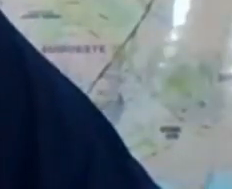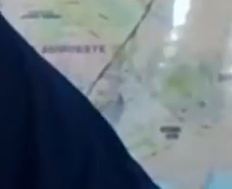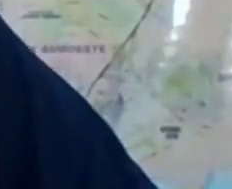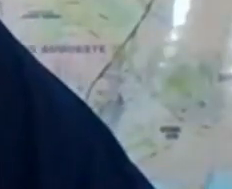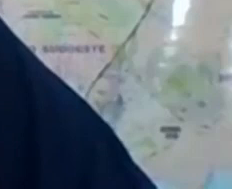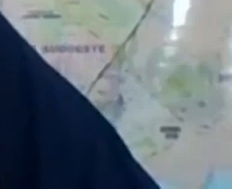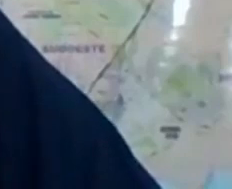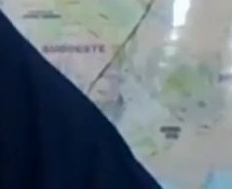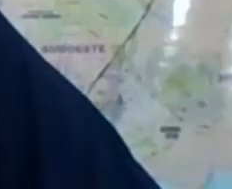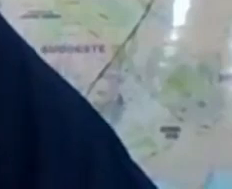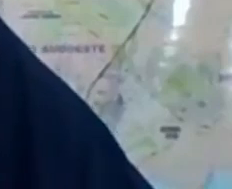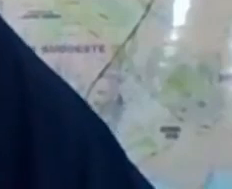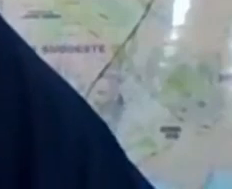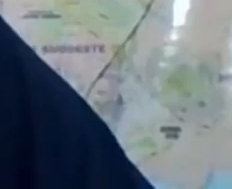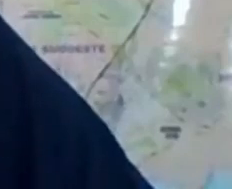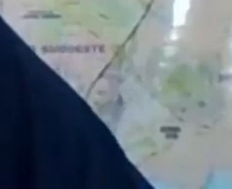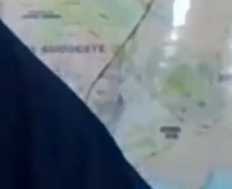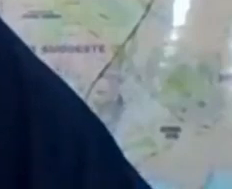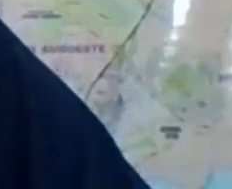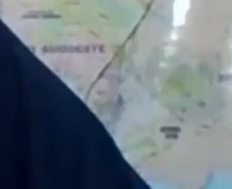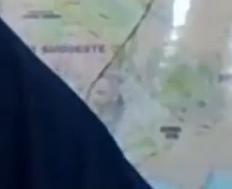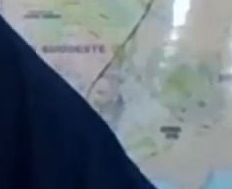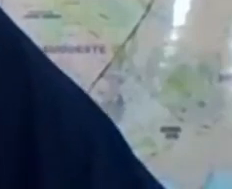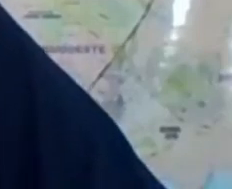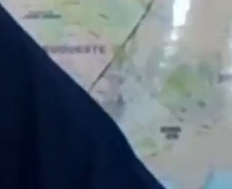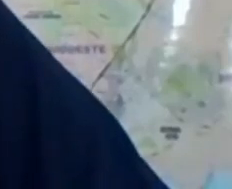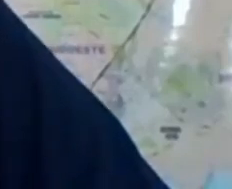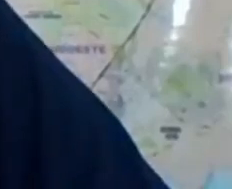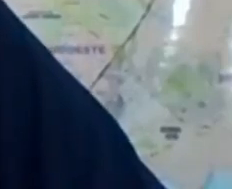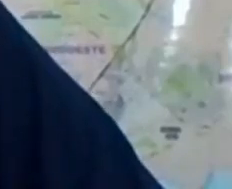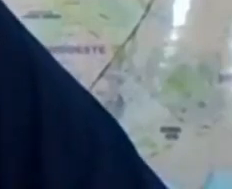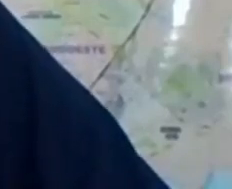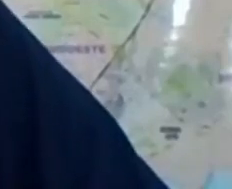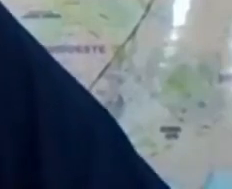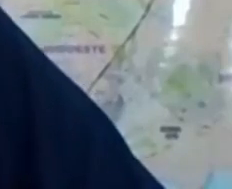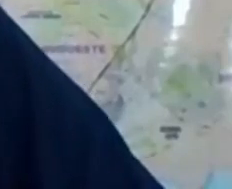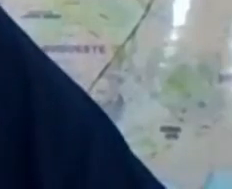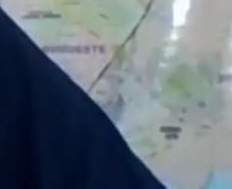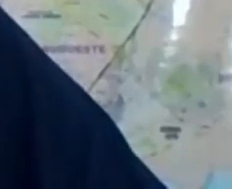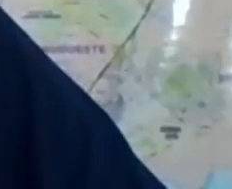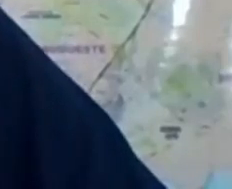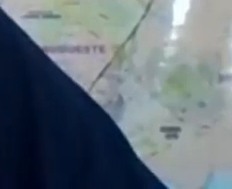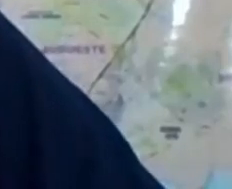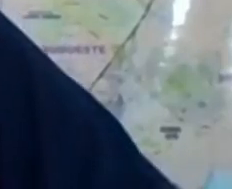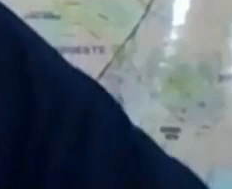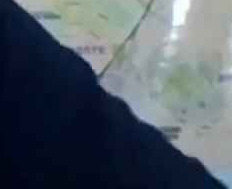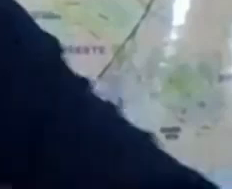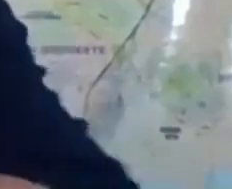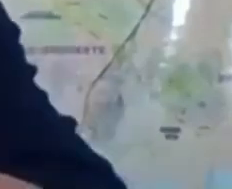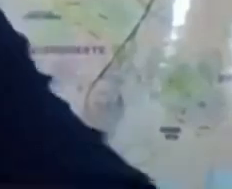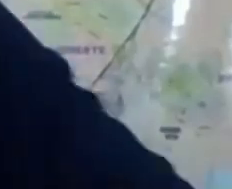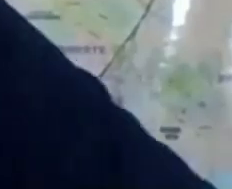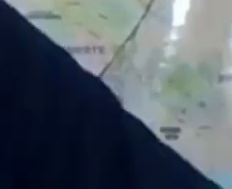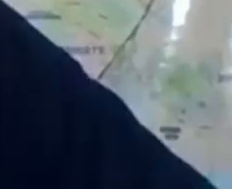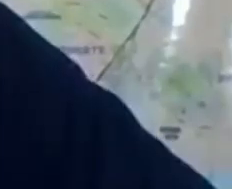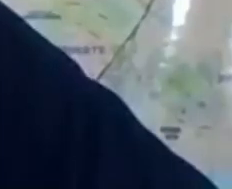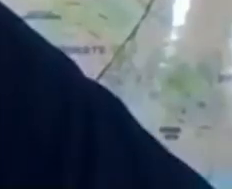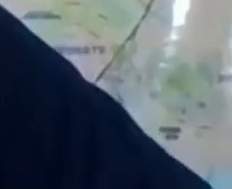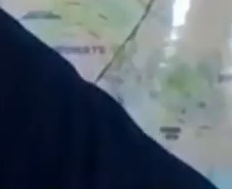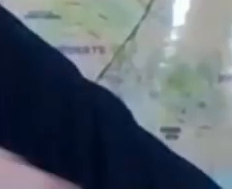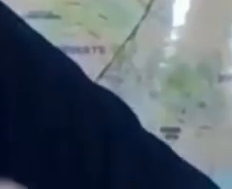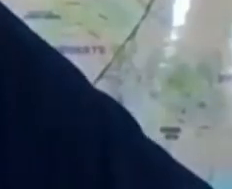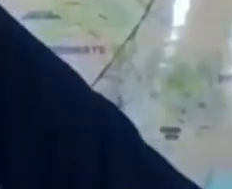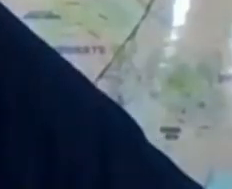Então, quando tratarmos dessa questão da ligação entre os distritos e com